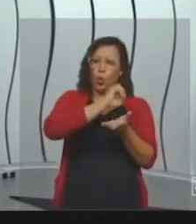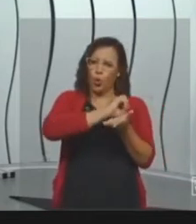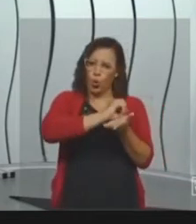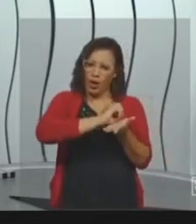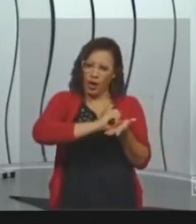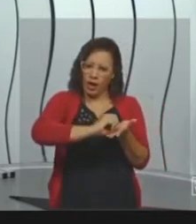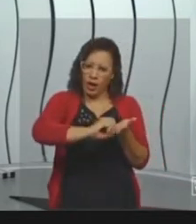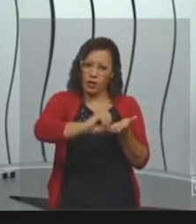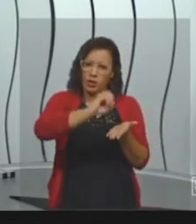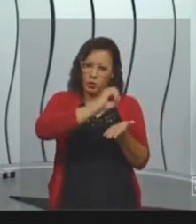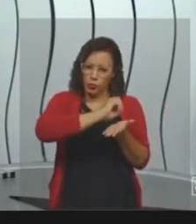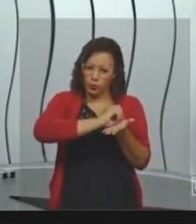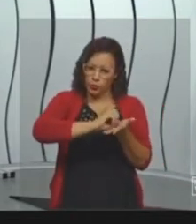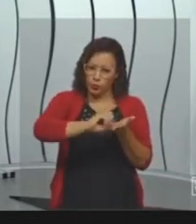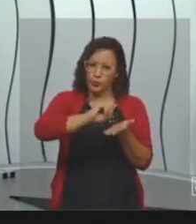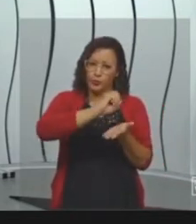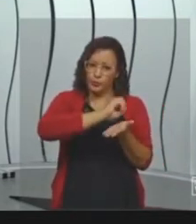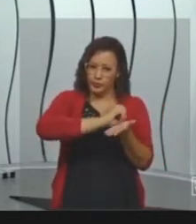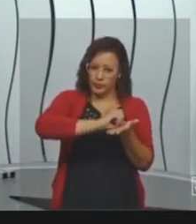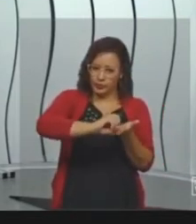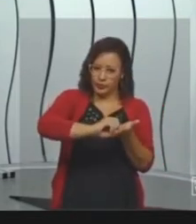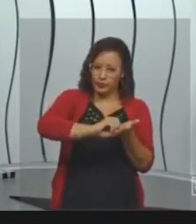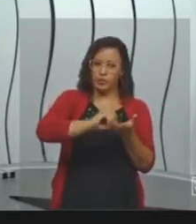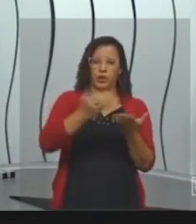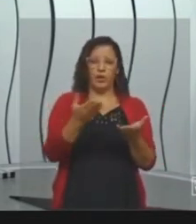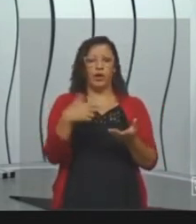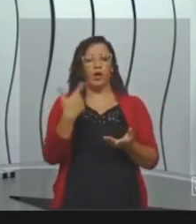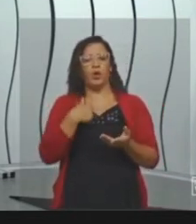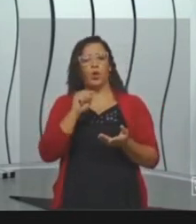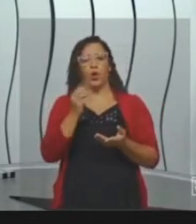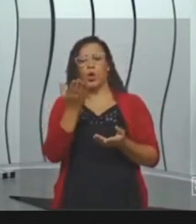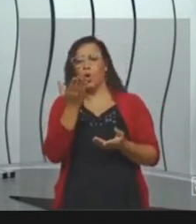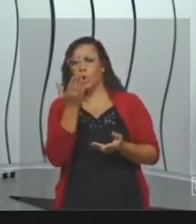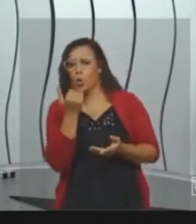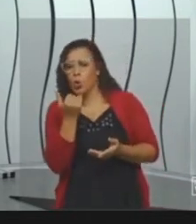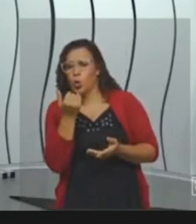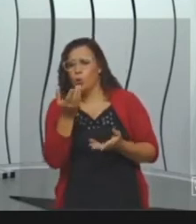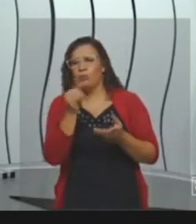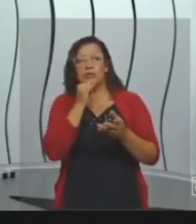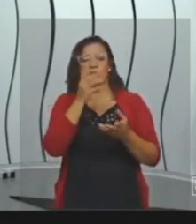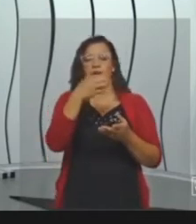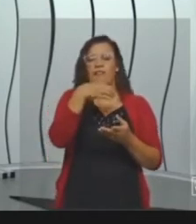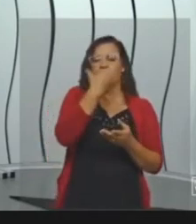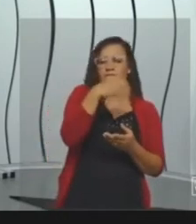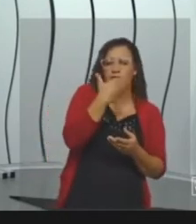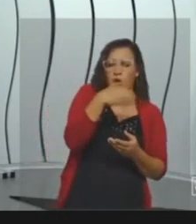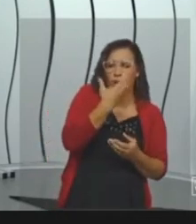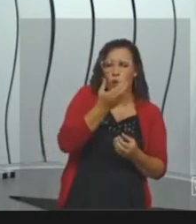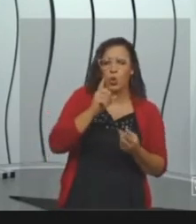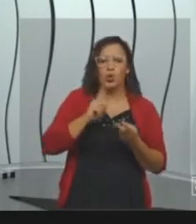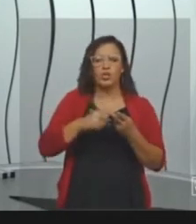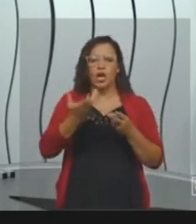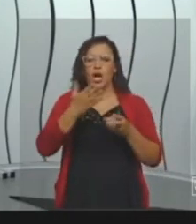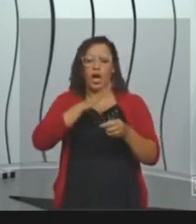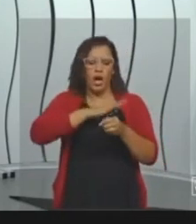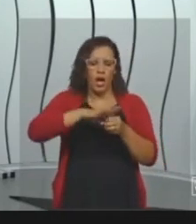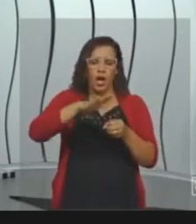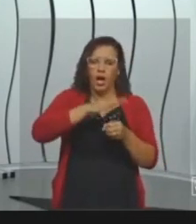verdade mesmo é que todo produto que nós alimentamos, qualquer planta, seja uma fruta, seja uma couve, uma